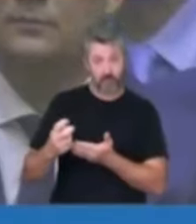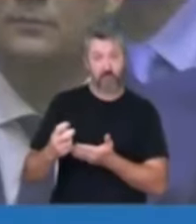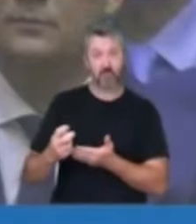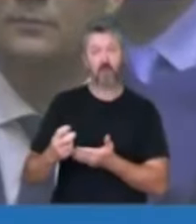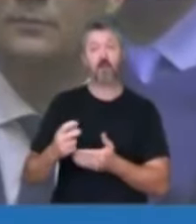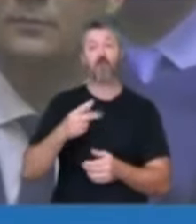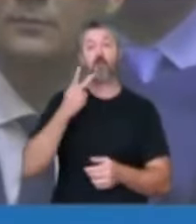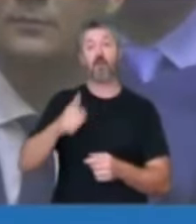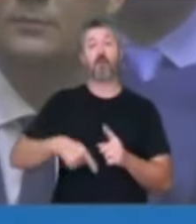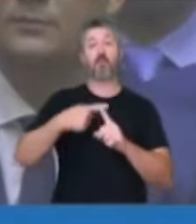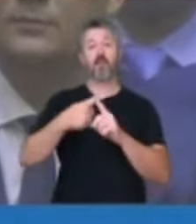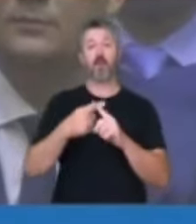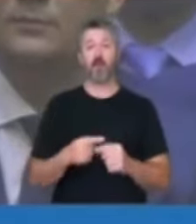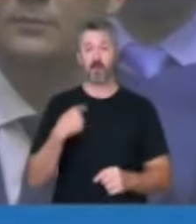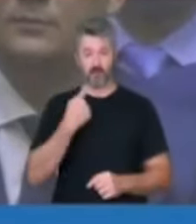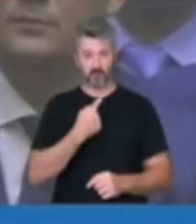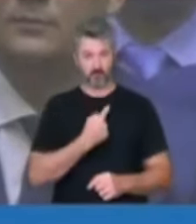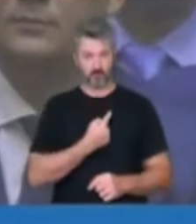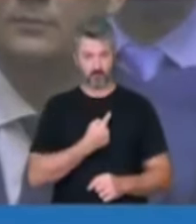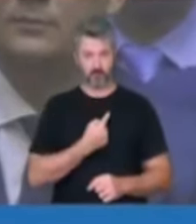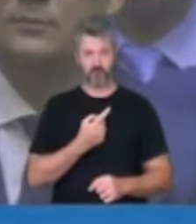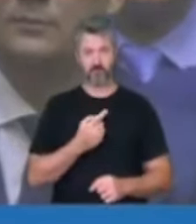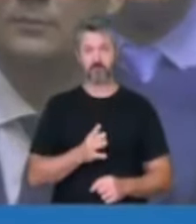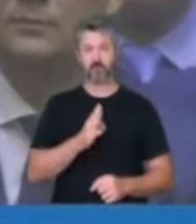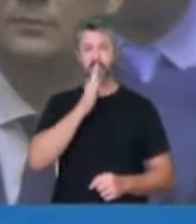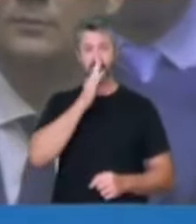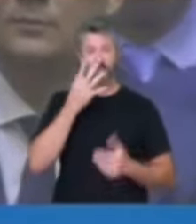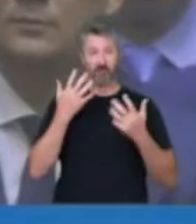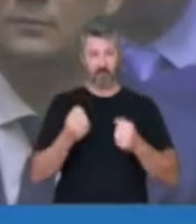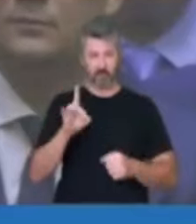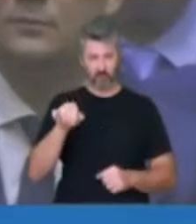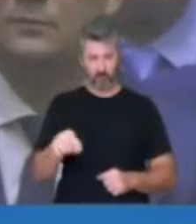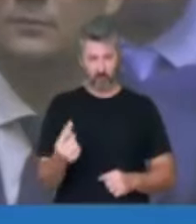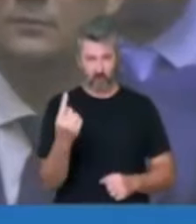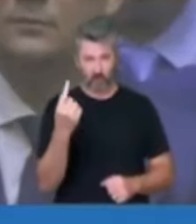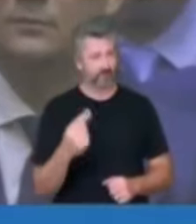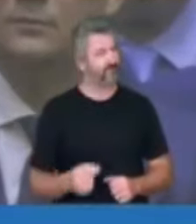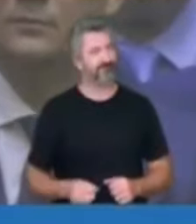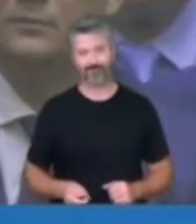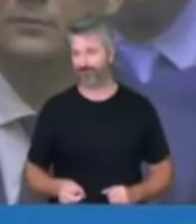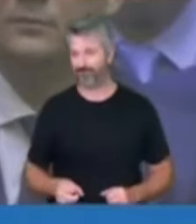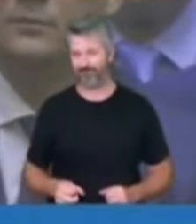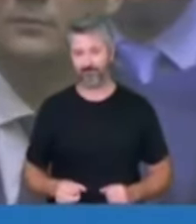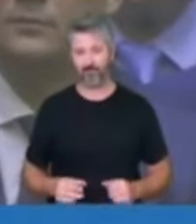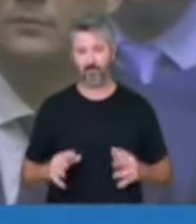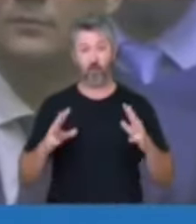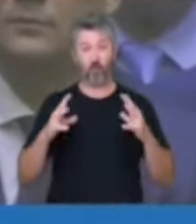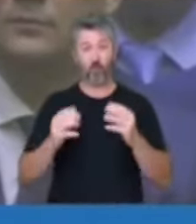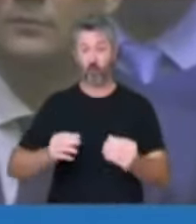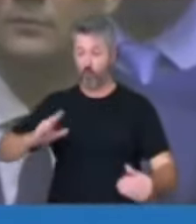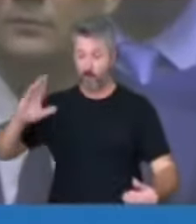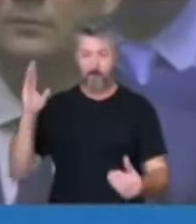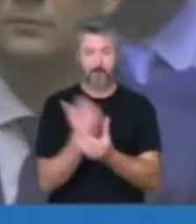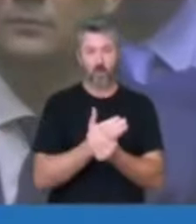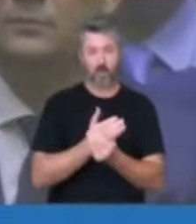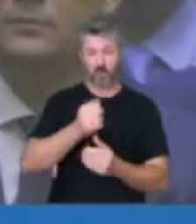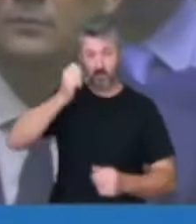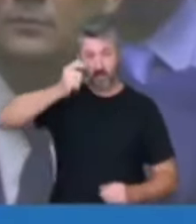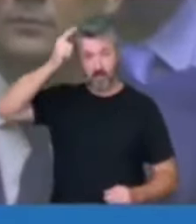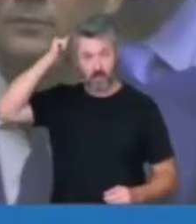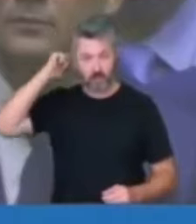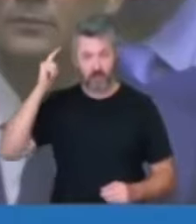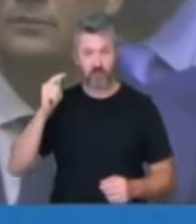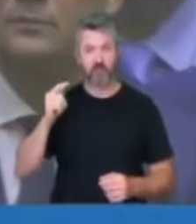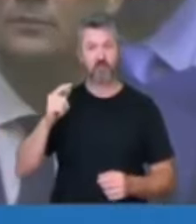digo mais nós não vamos nos contentar apenas com isso todos os processos aos quais Alexandre de Moraes